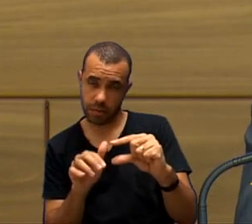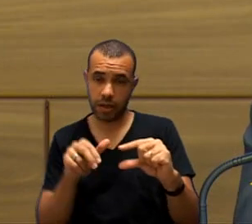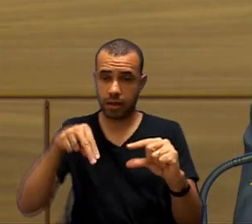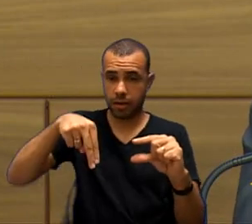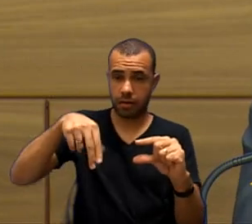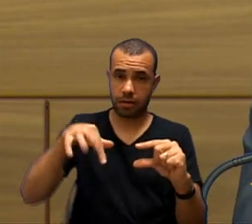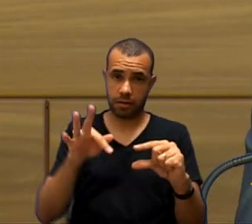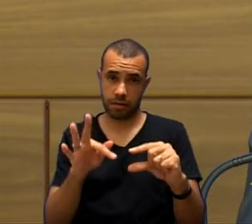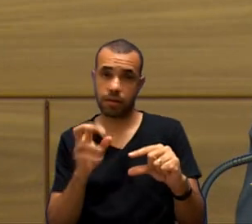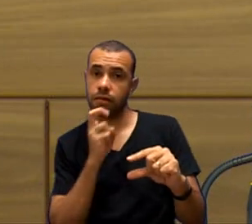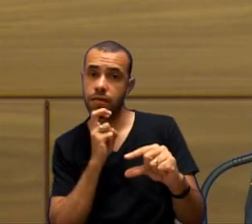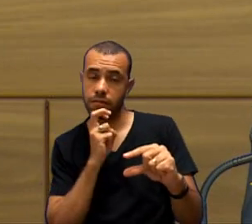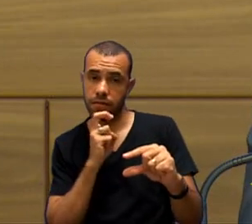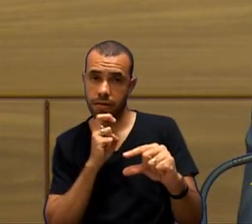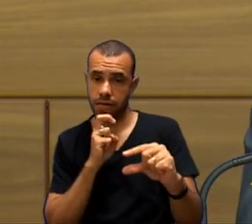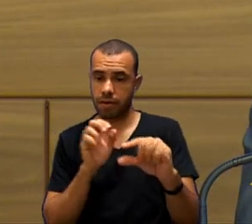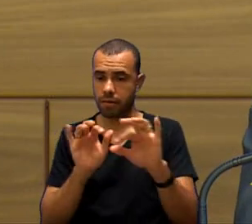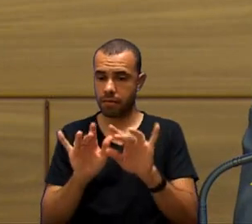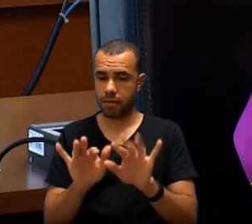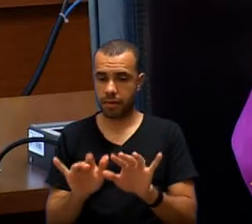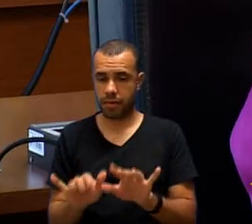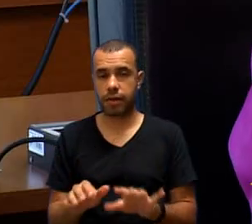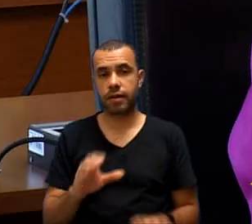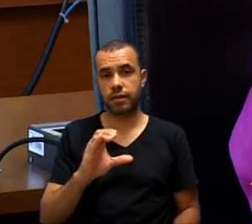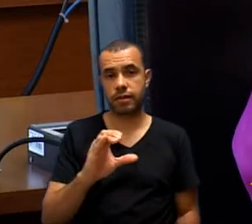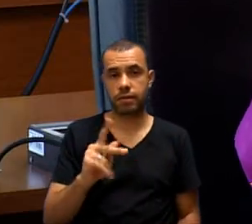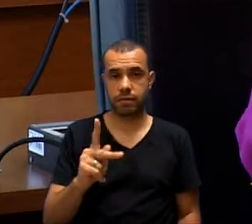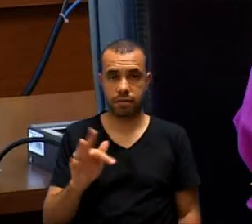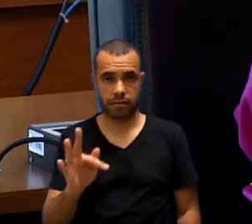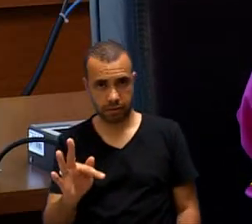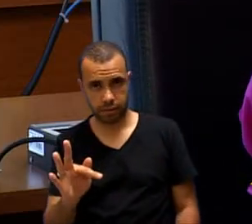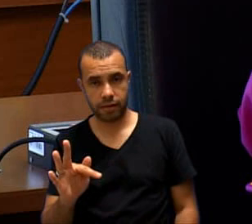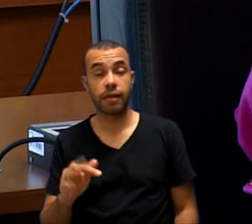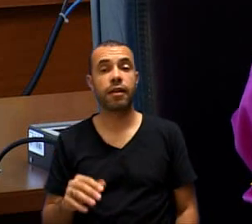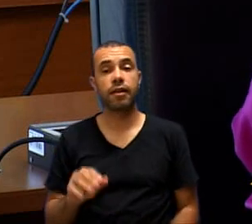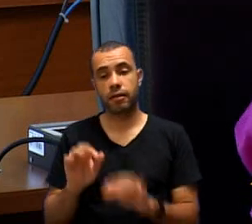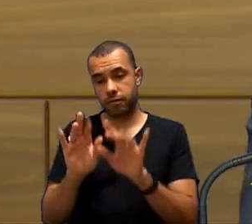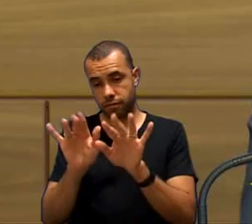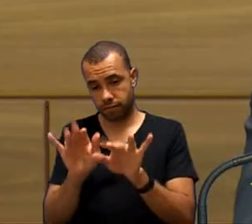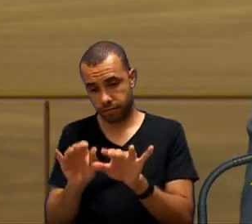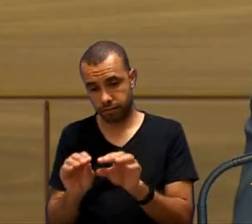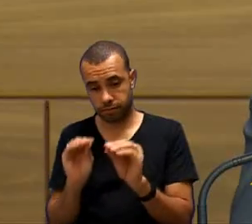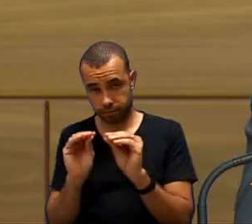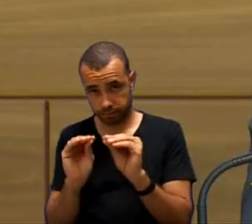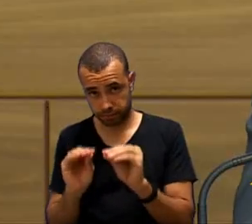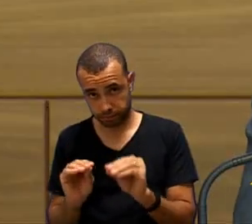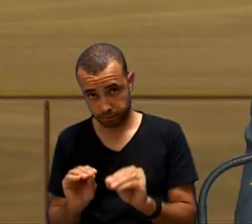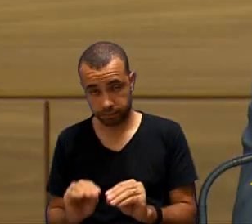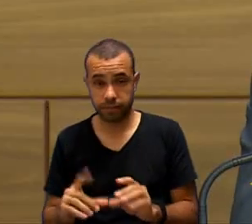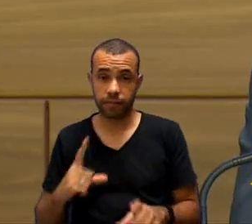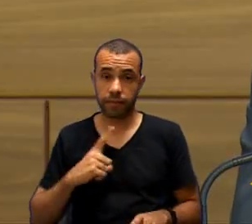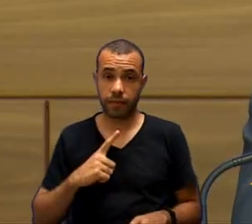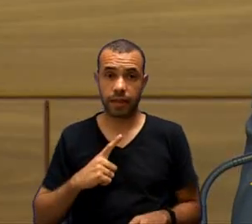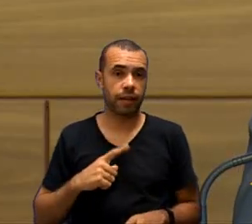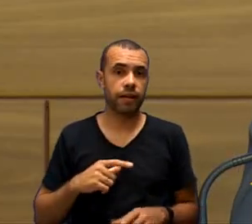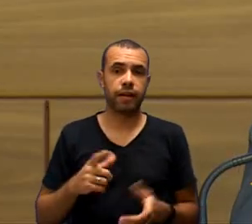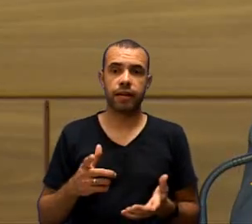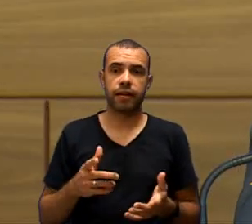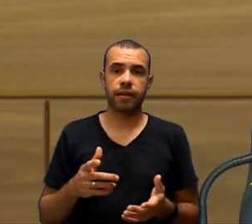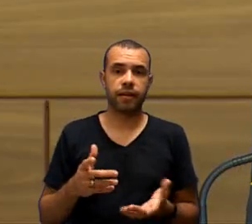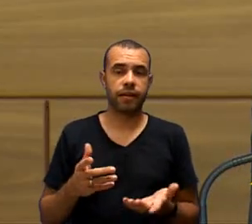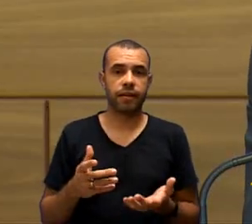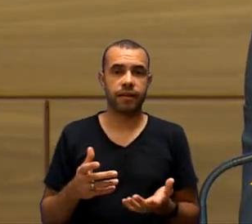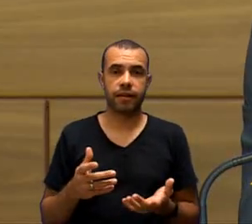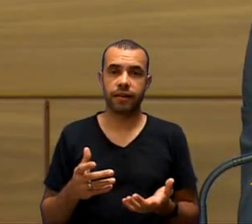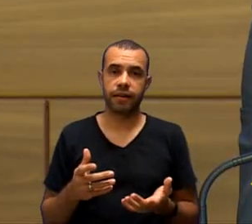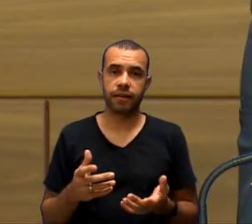é só fazer o cadastro. Entrar com o seu CPF. O consumidor faz o consumidor, cadastro. O consumidor. Pois não. Ele já participa, né, dos sorteios. Ele